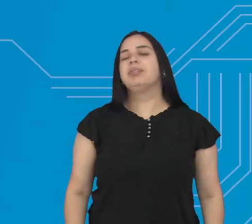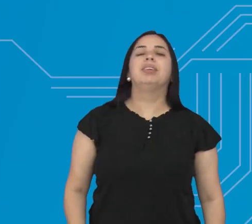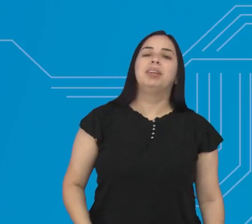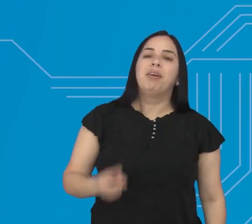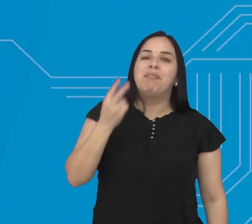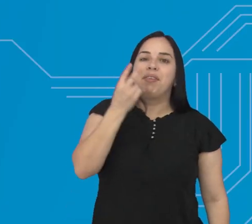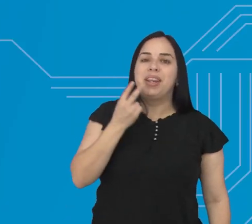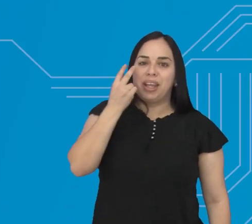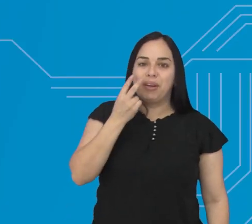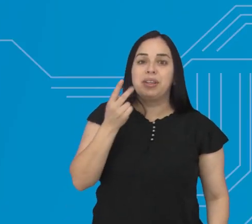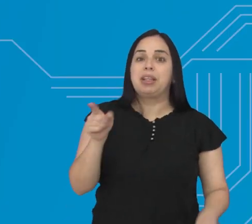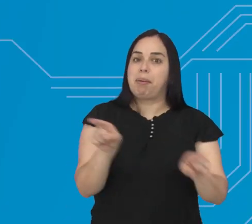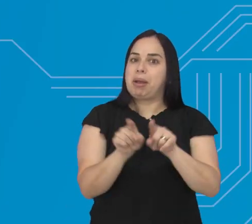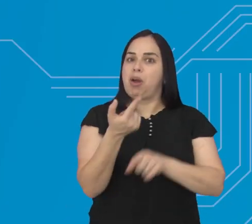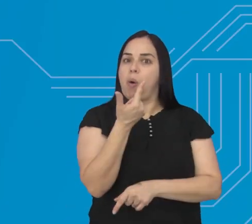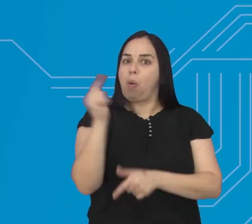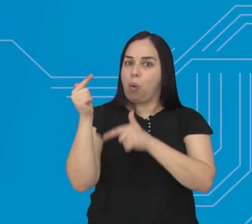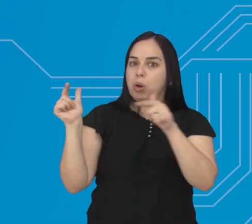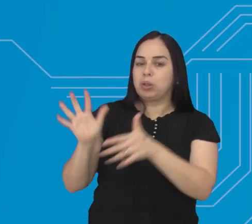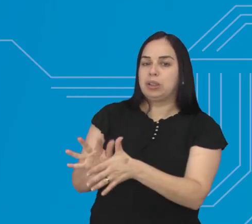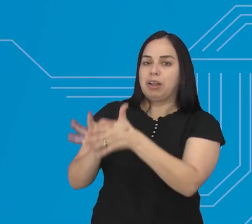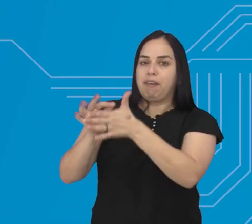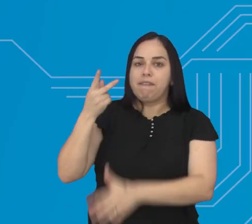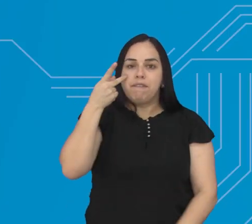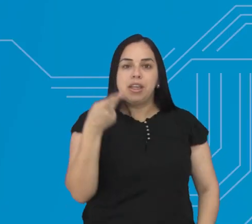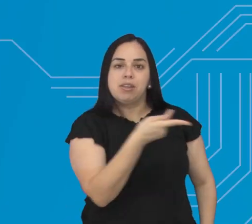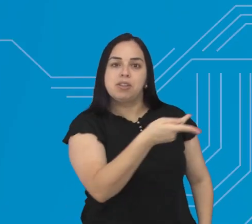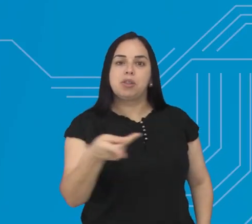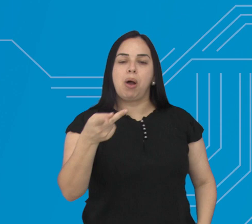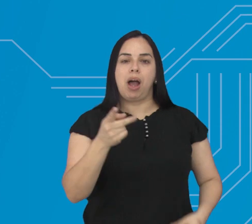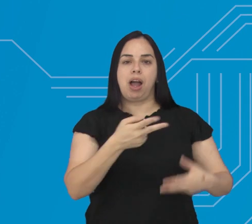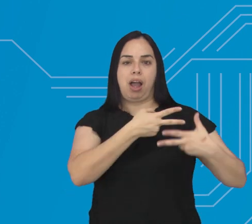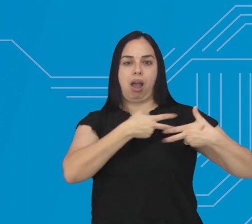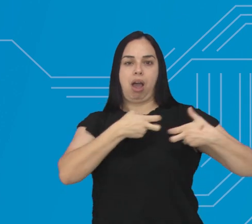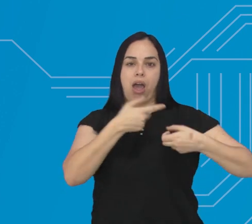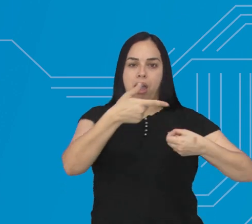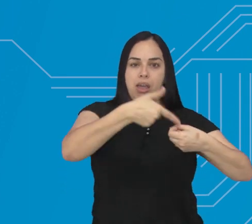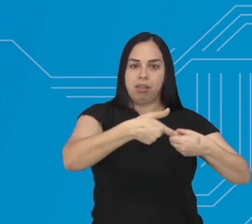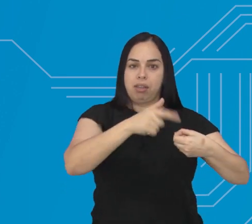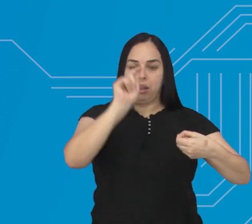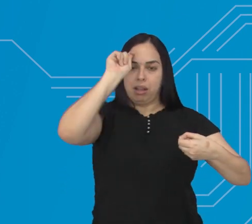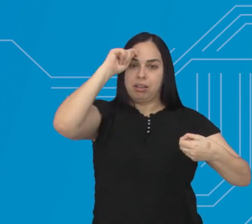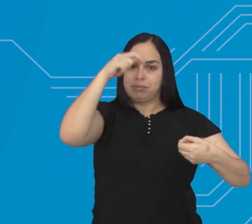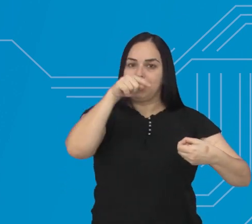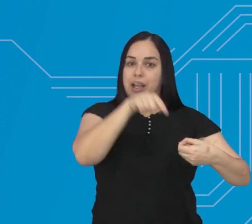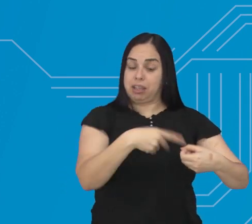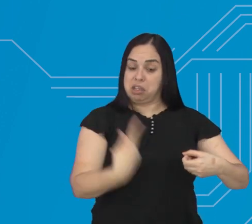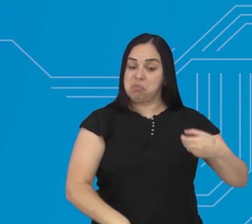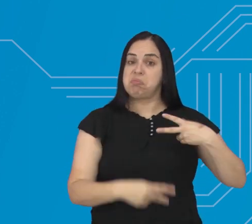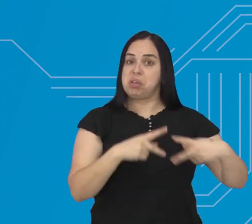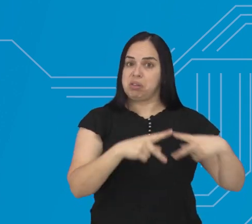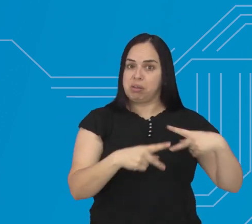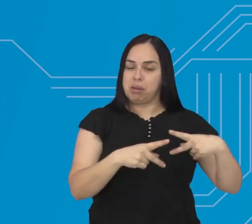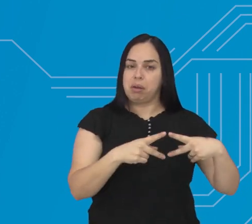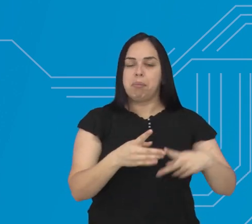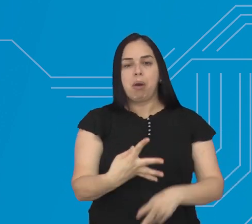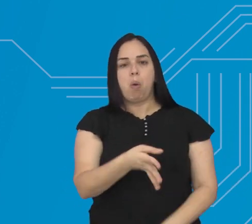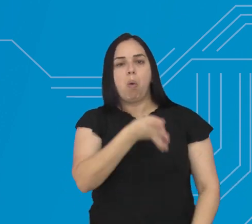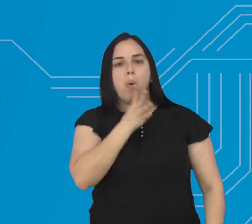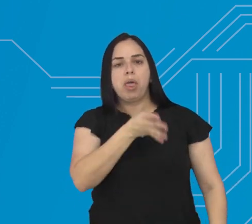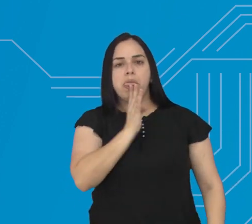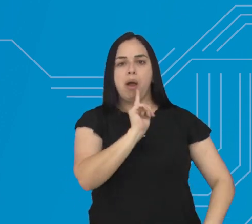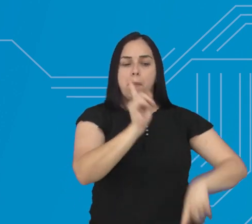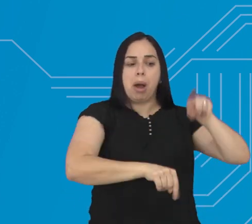população. Vereadores e outras autoridades fizeram uma visita à Revap, a refinaria Henrique Lage, em São José,